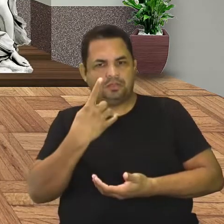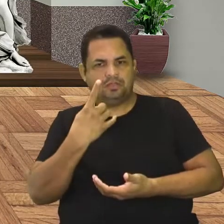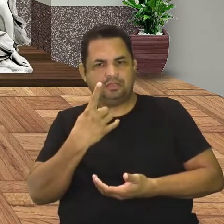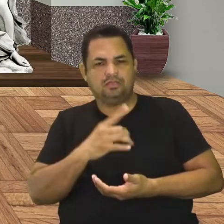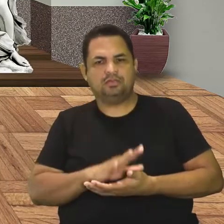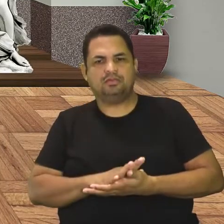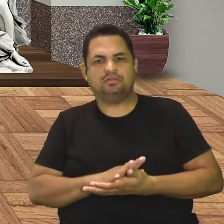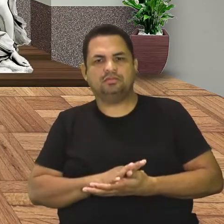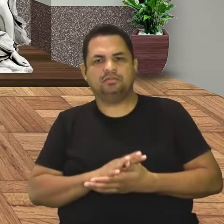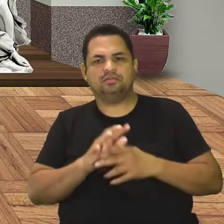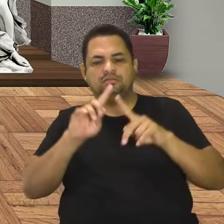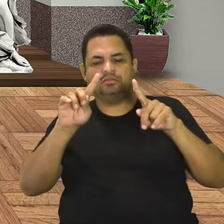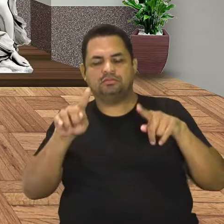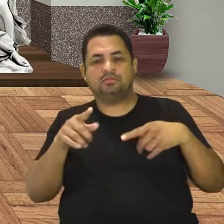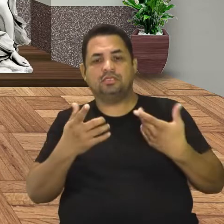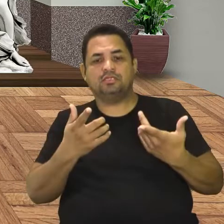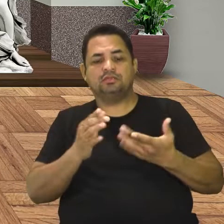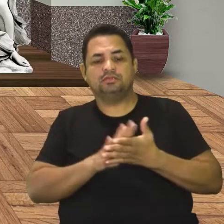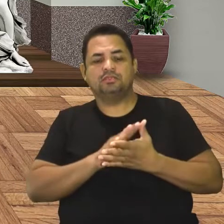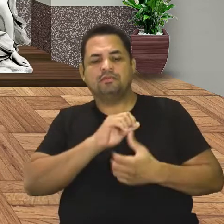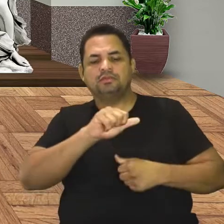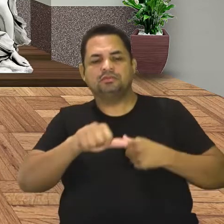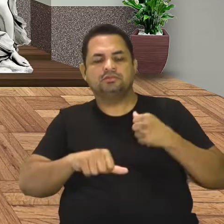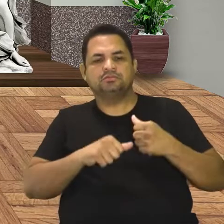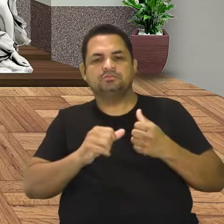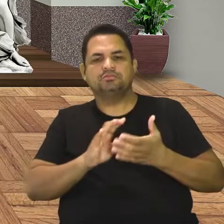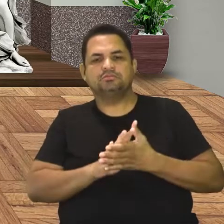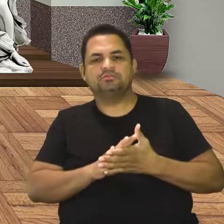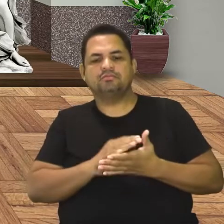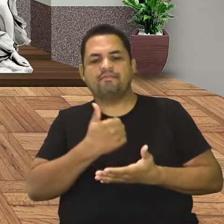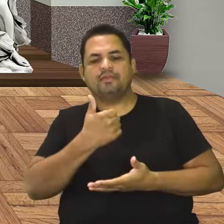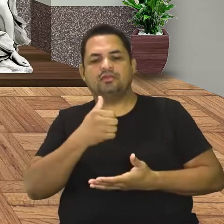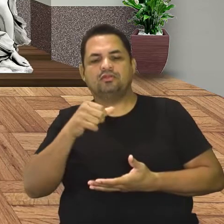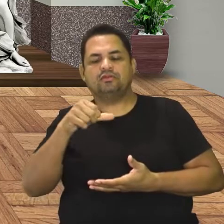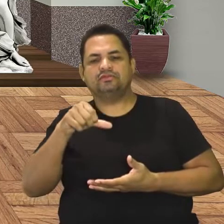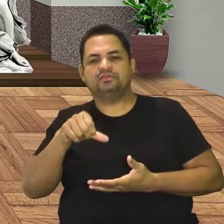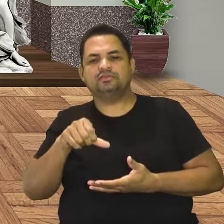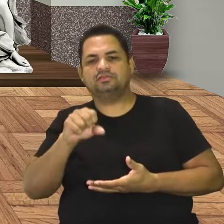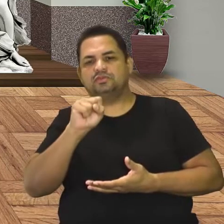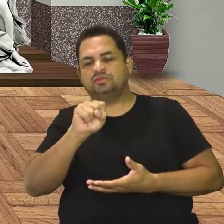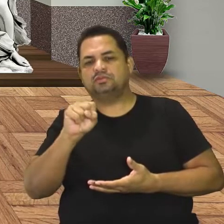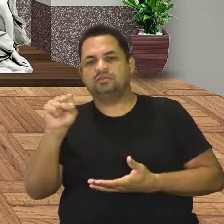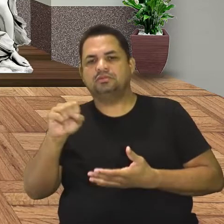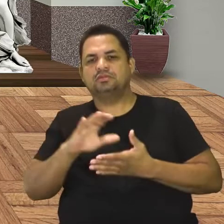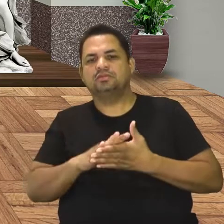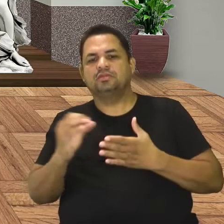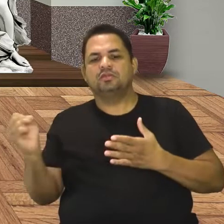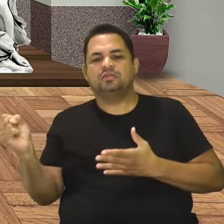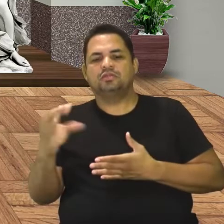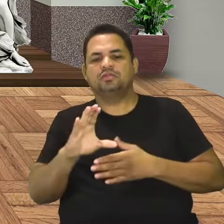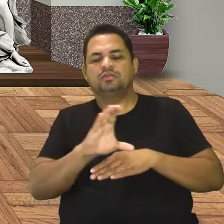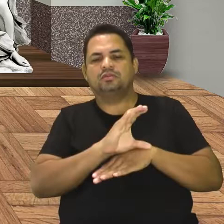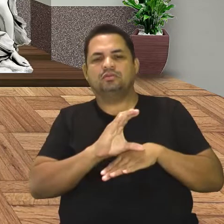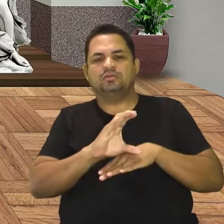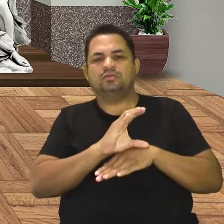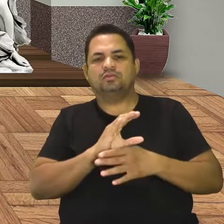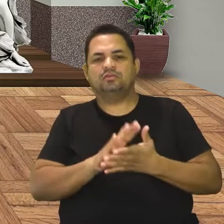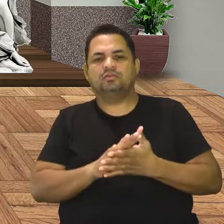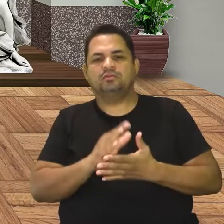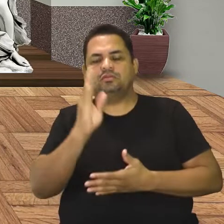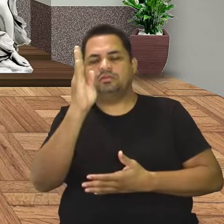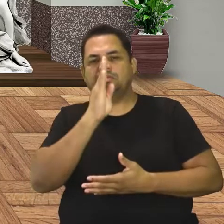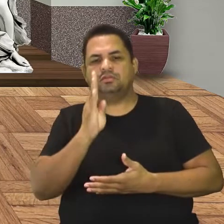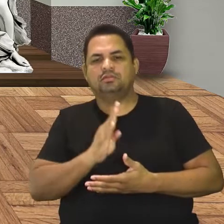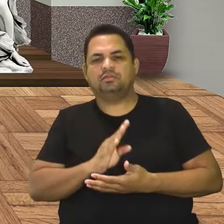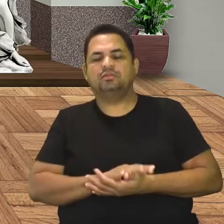que esse quadro ele só vai ser mudado em 1988, com a nova Constituição